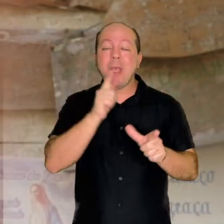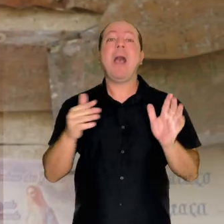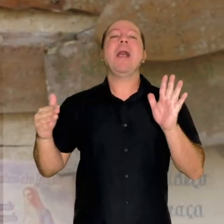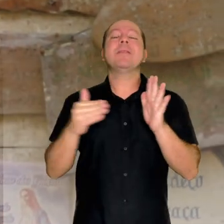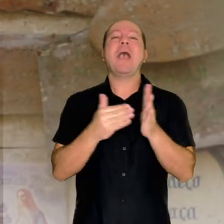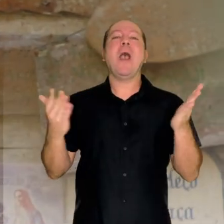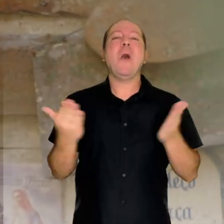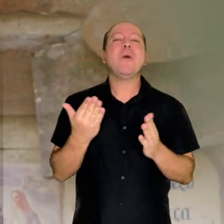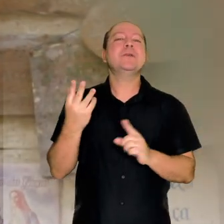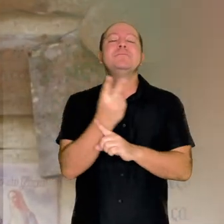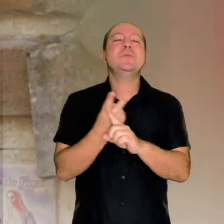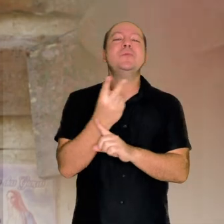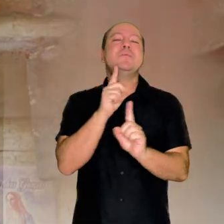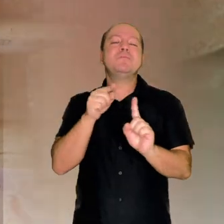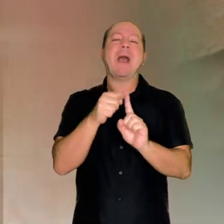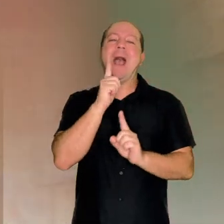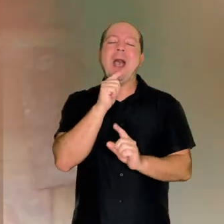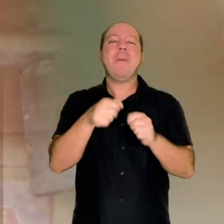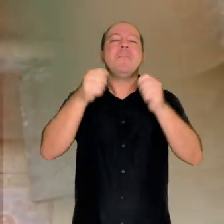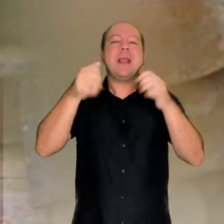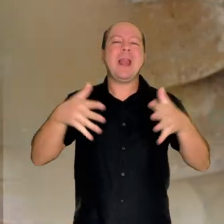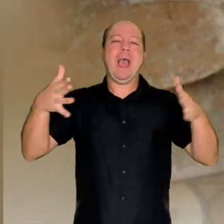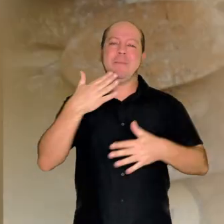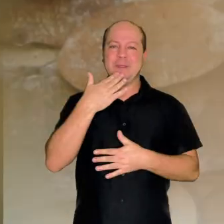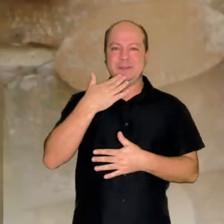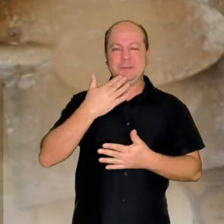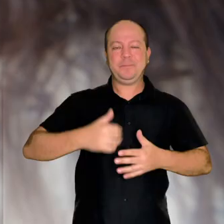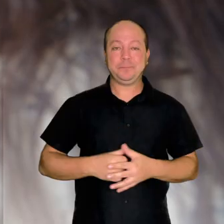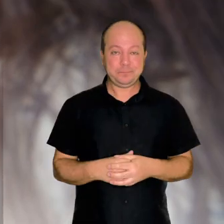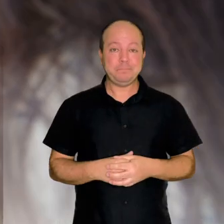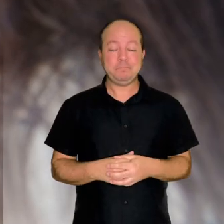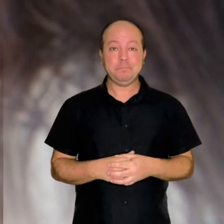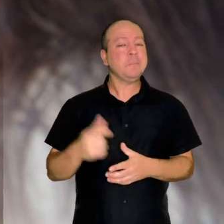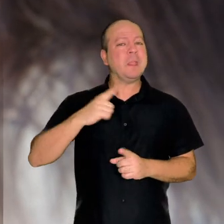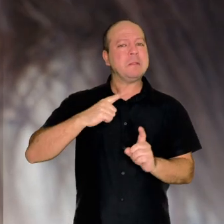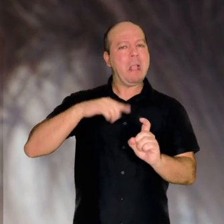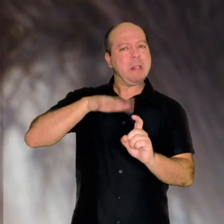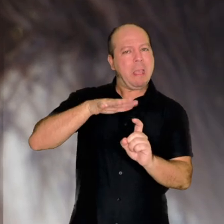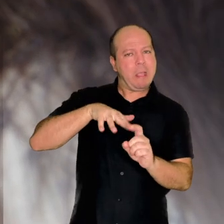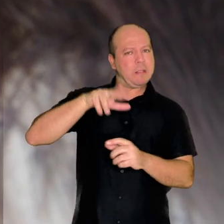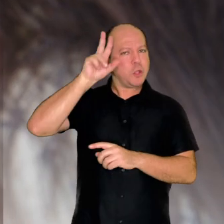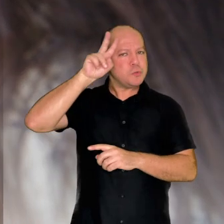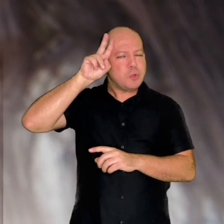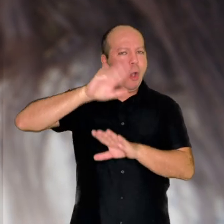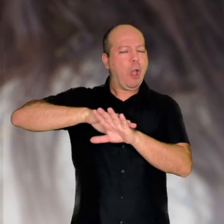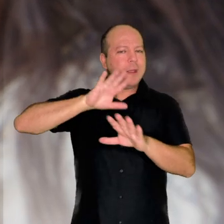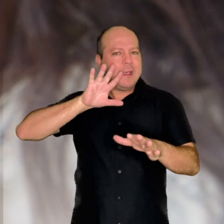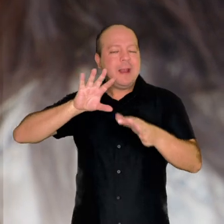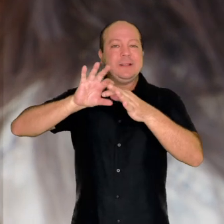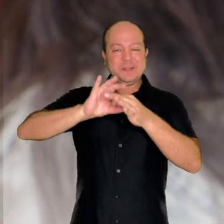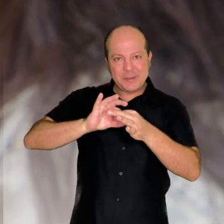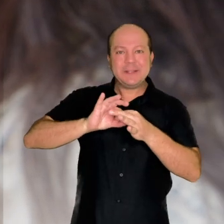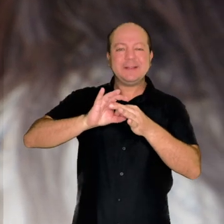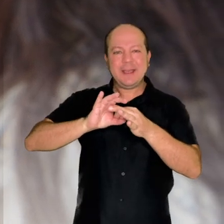alcançaram e vêm até hoje atrás dessas águas para conseguir milagres, pedidos. E a gente tem alguma lenda, alguma história que